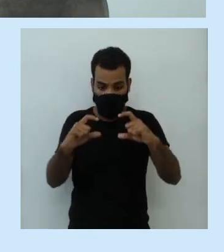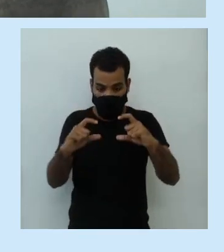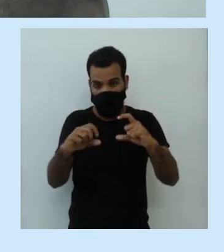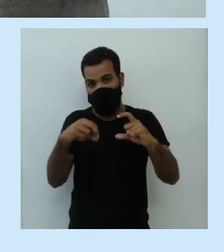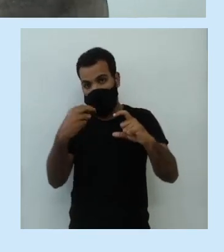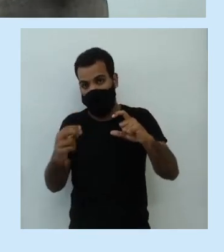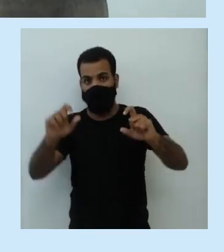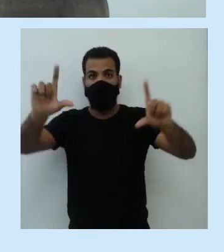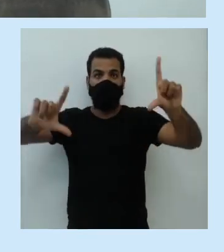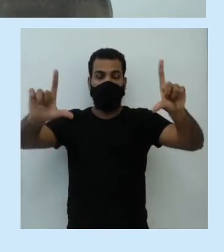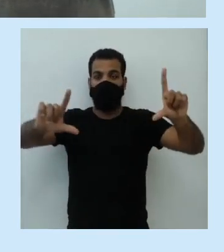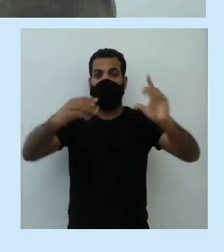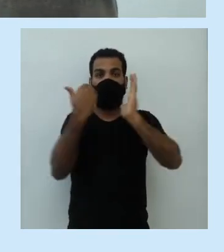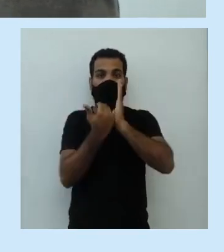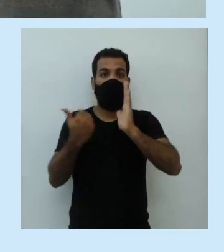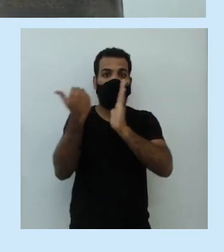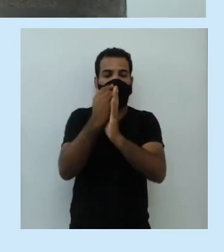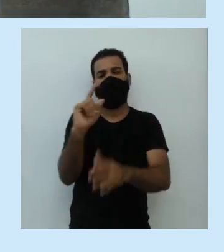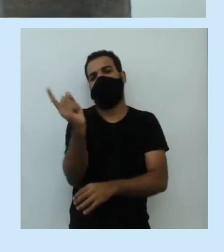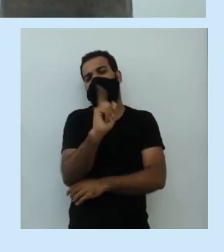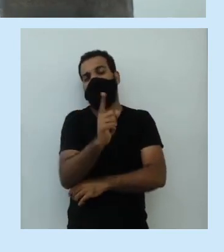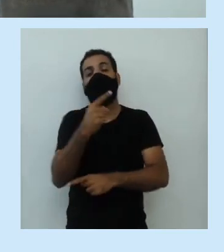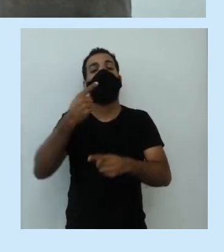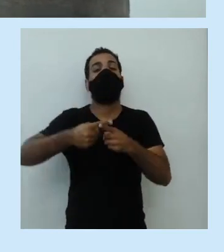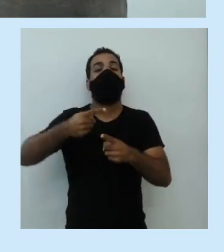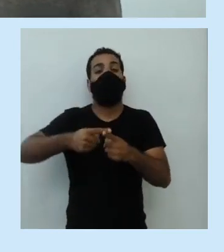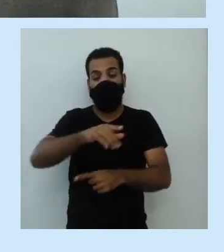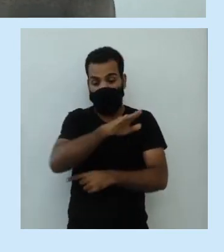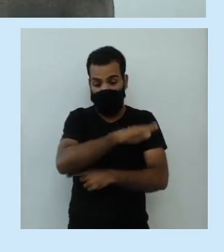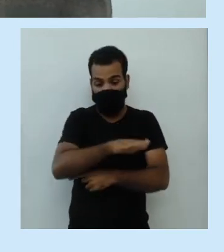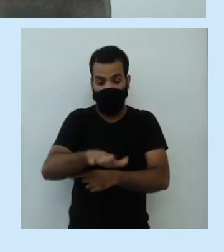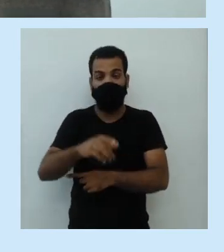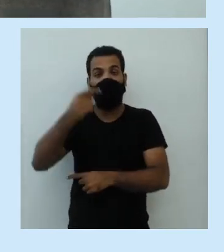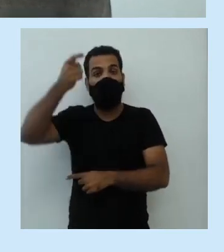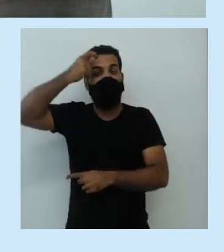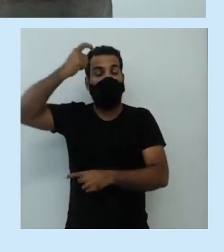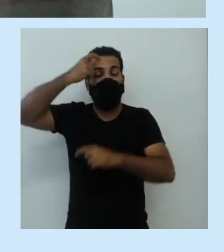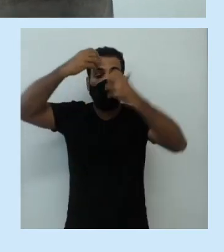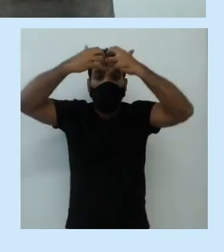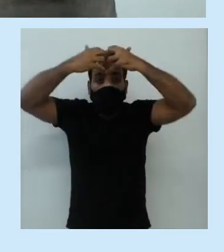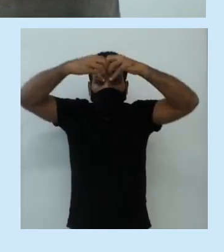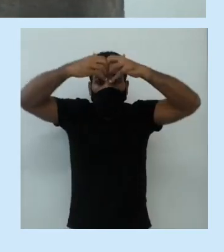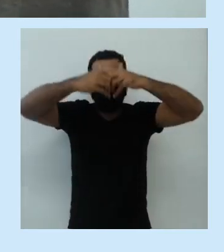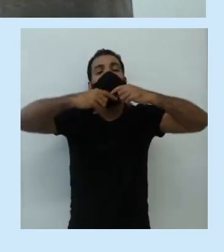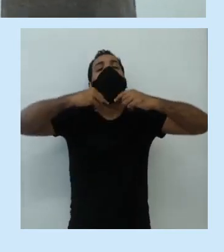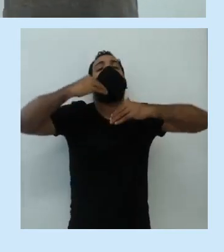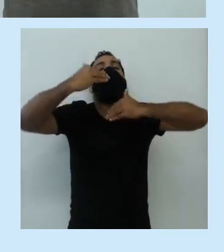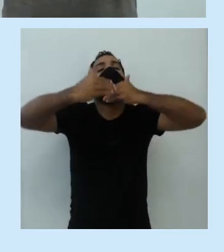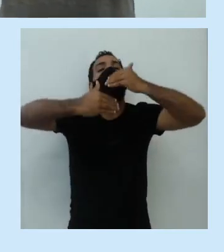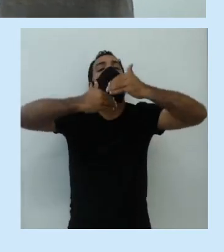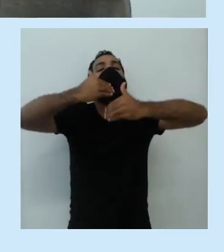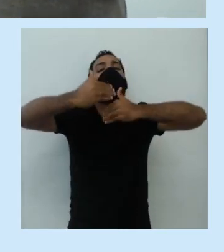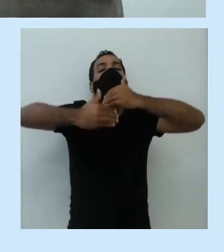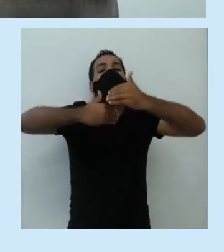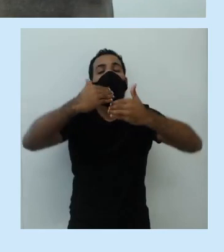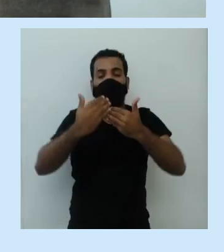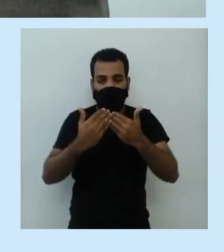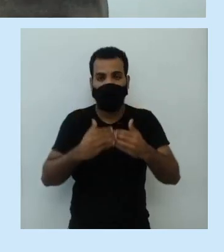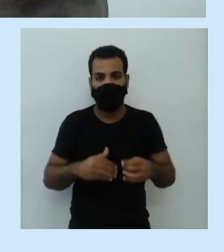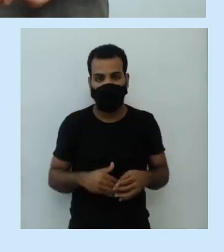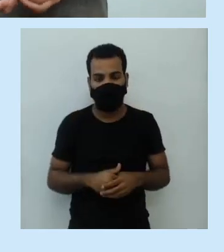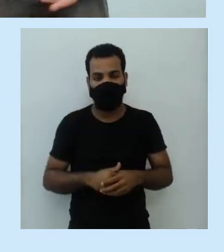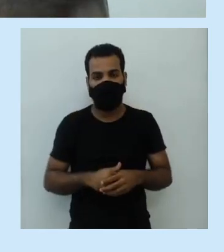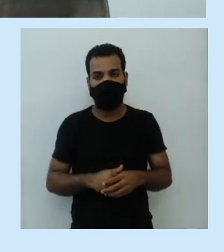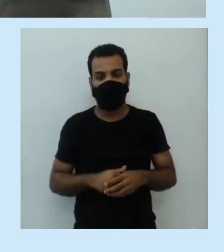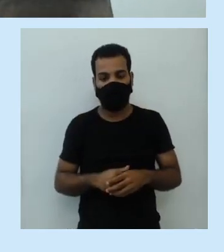uma tela, porque crianças estão em construção, tá certo? Estão em construção de